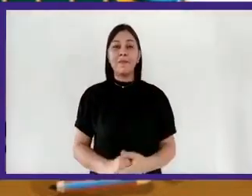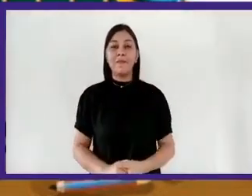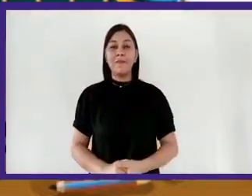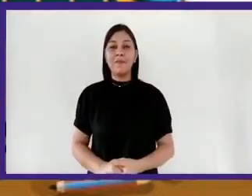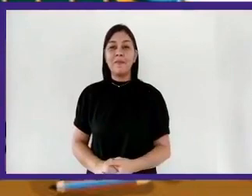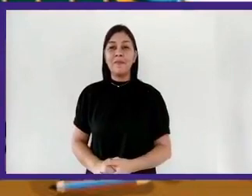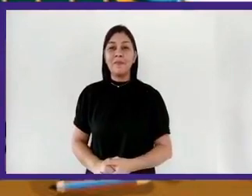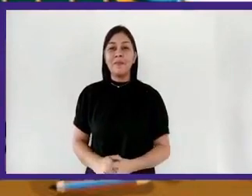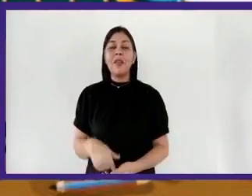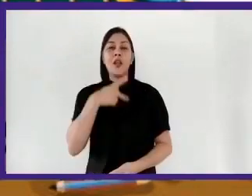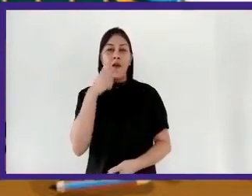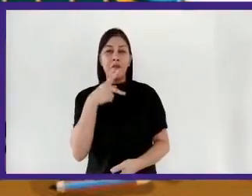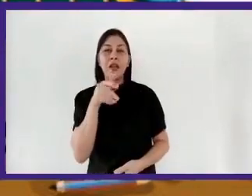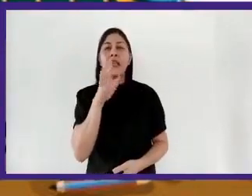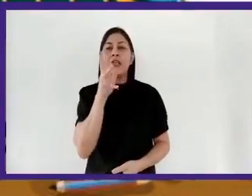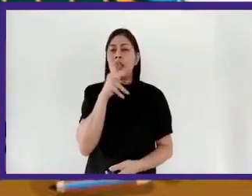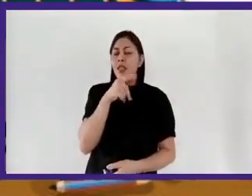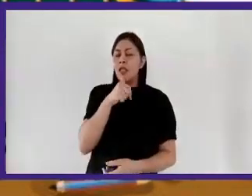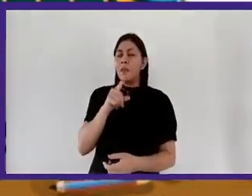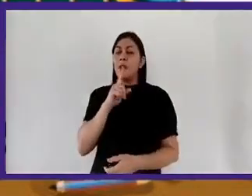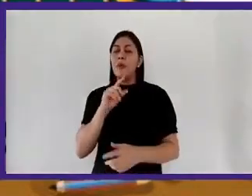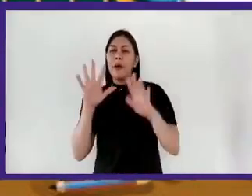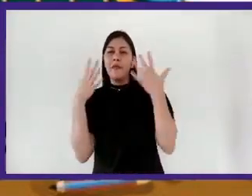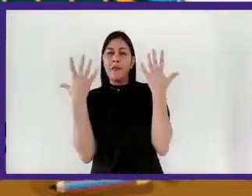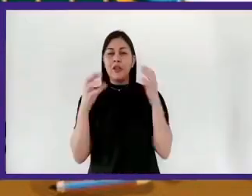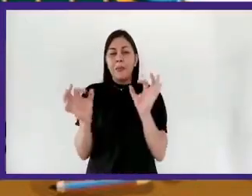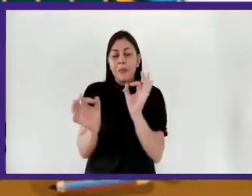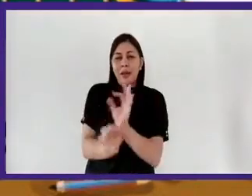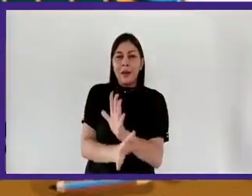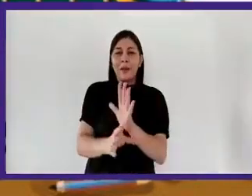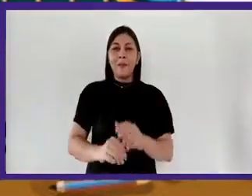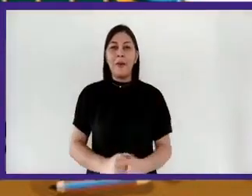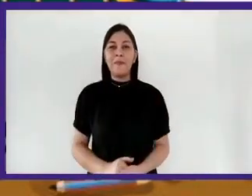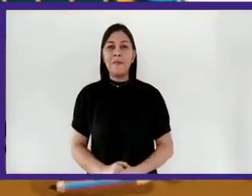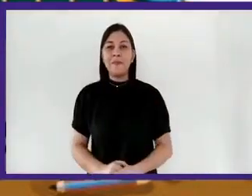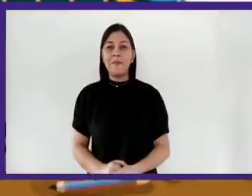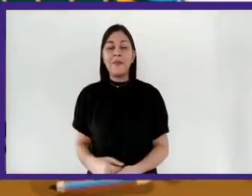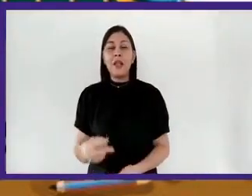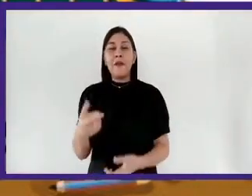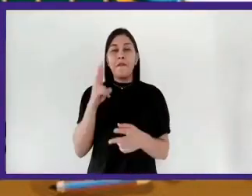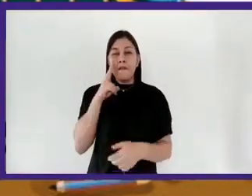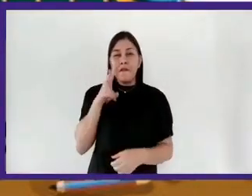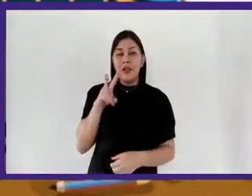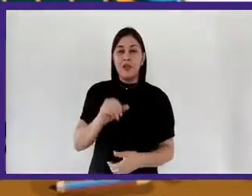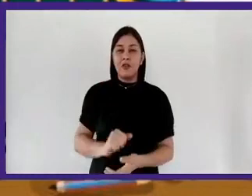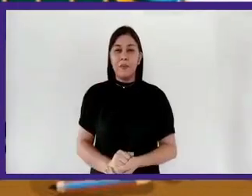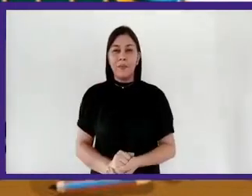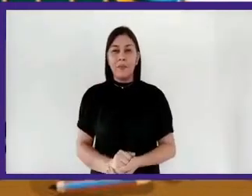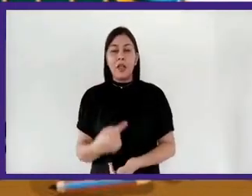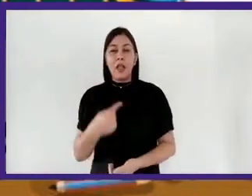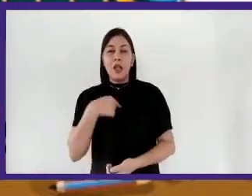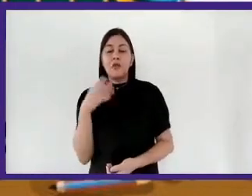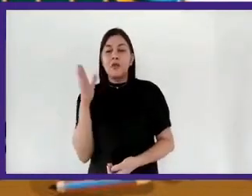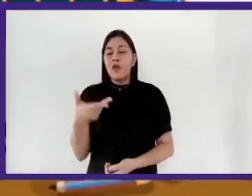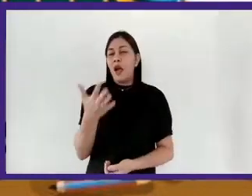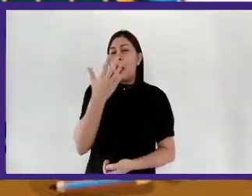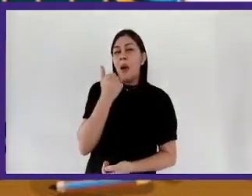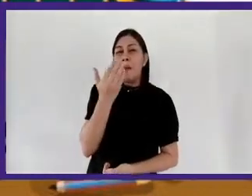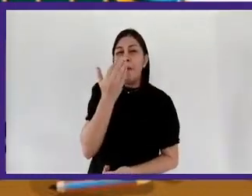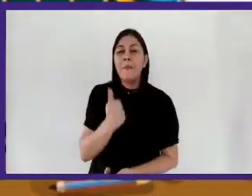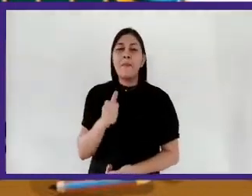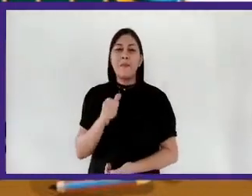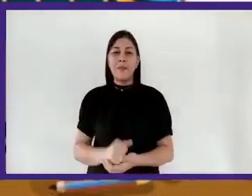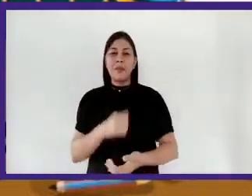seu alfabeto. Eu não falei que ela ia demorar muito para terminar. Olha, eu já comi,